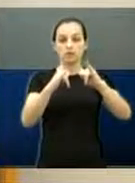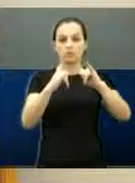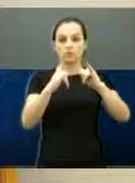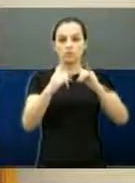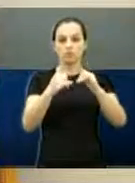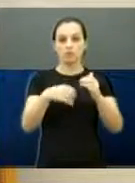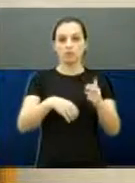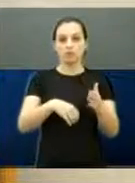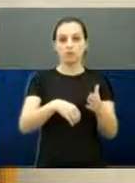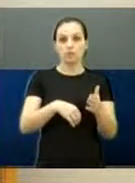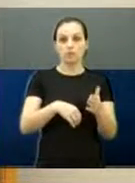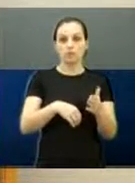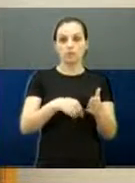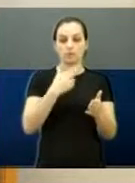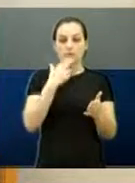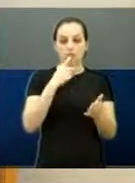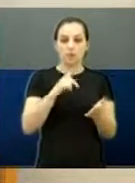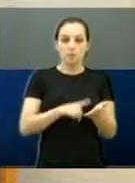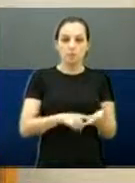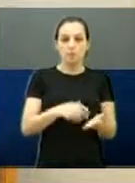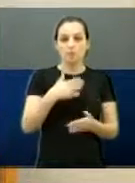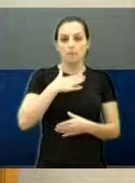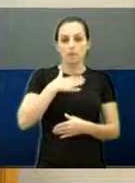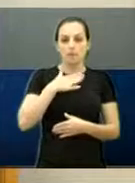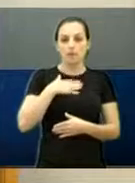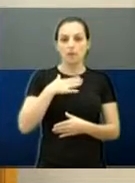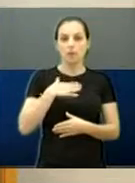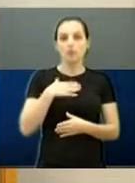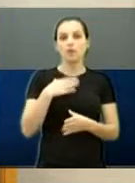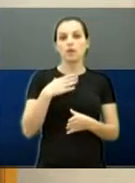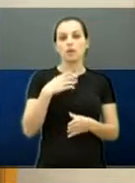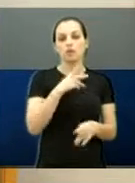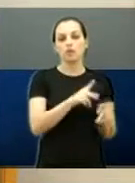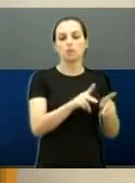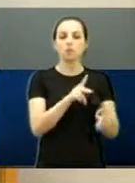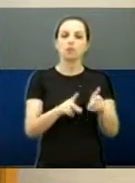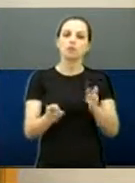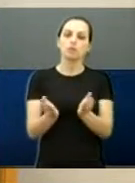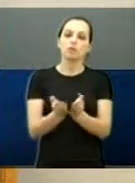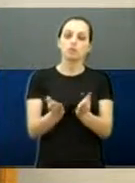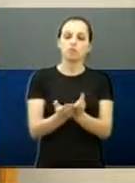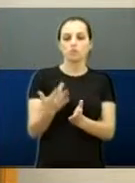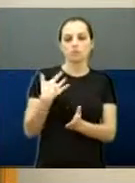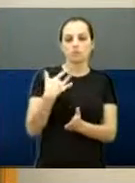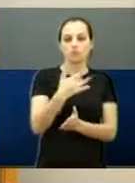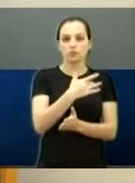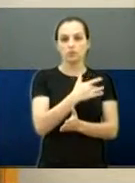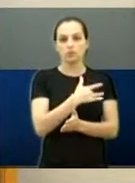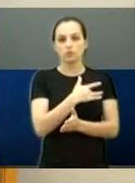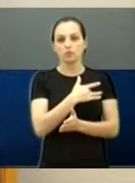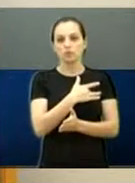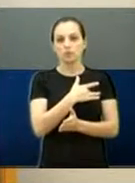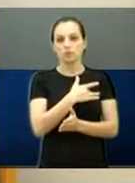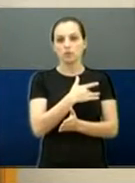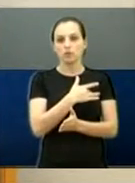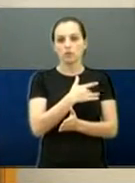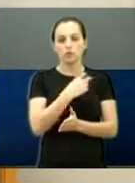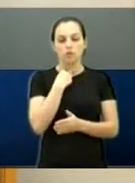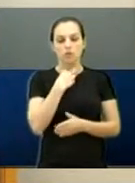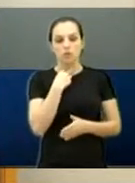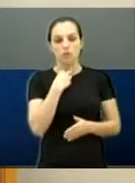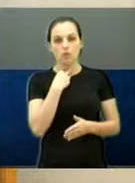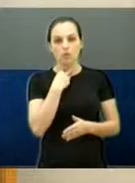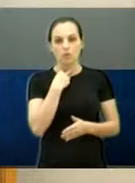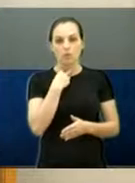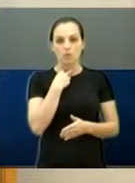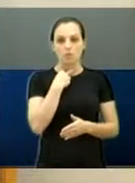uma carta minha. Eu faço parte, sou presidente da Comissão de Saúde, me sentindo impedido de julgar